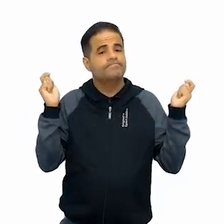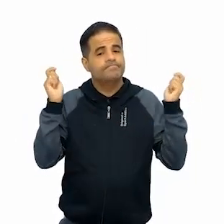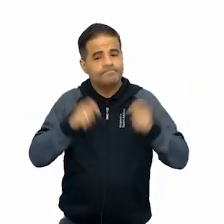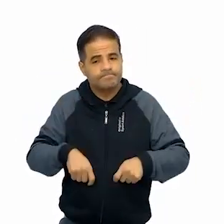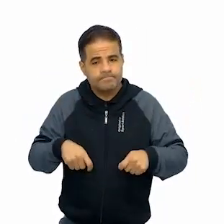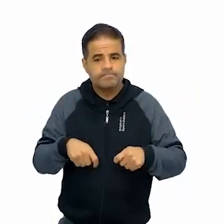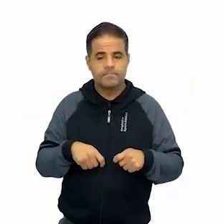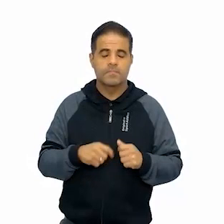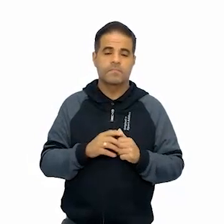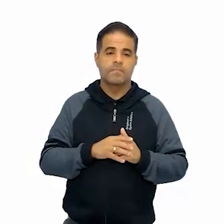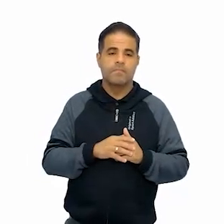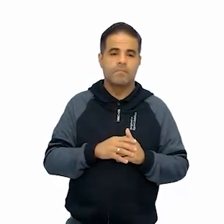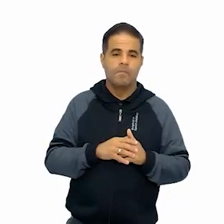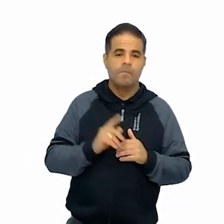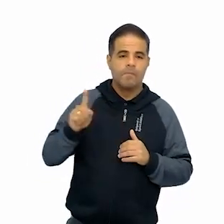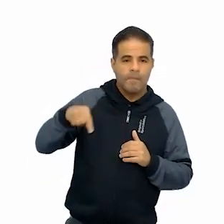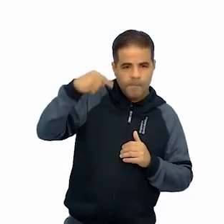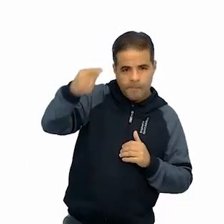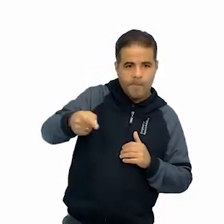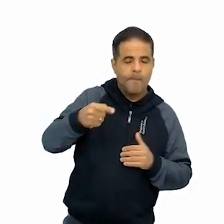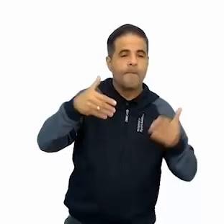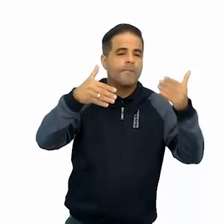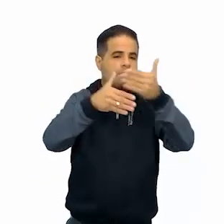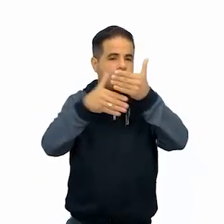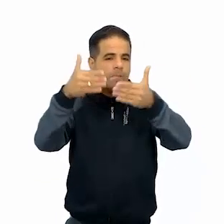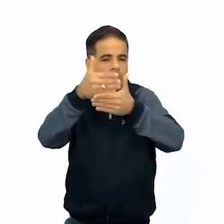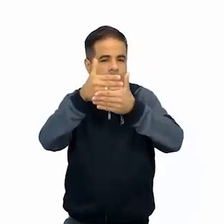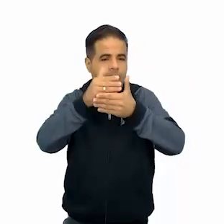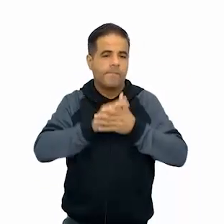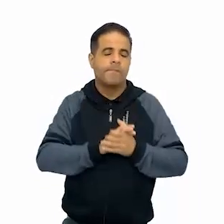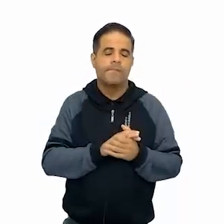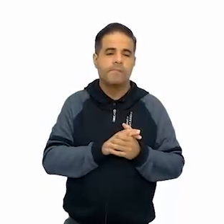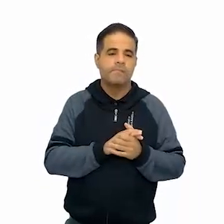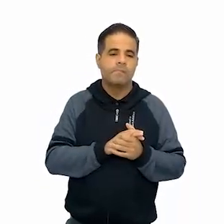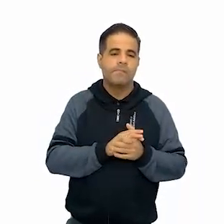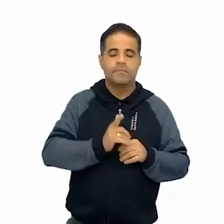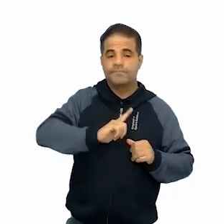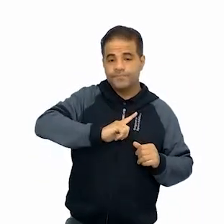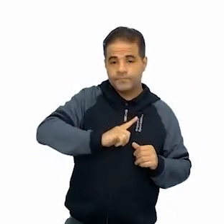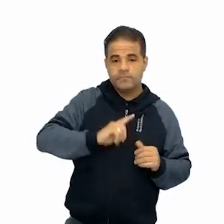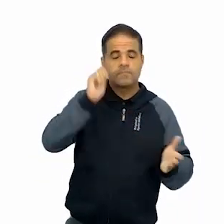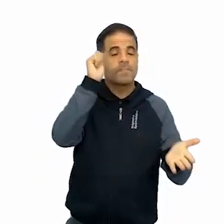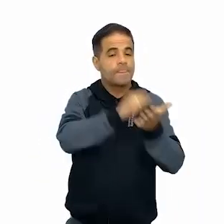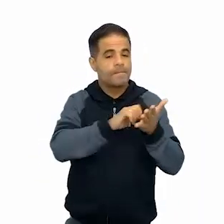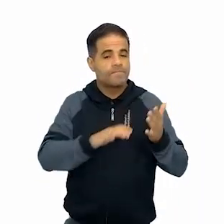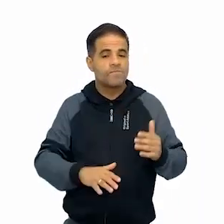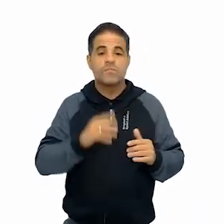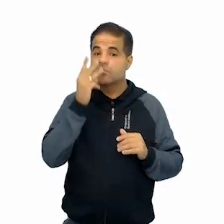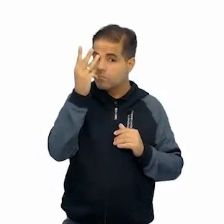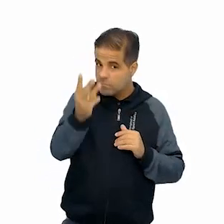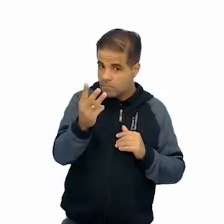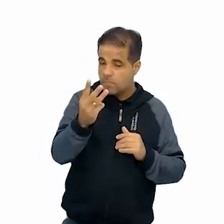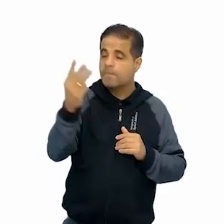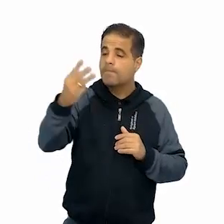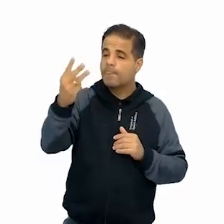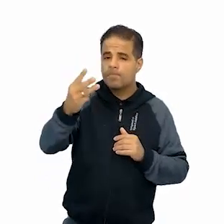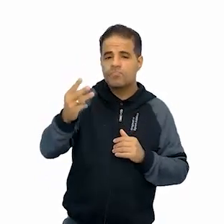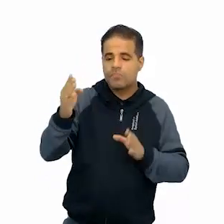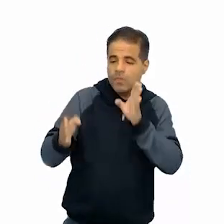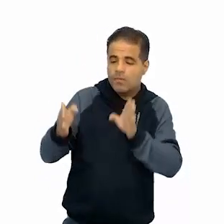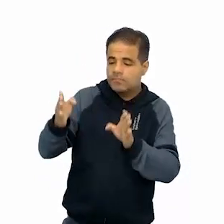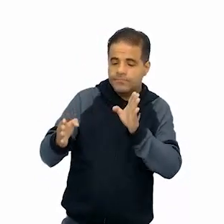possibilidades. E no próximo slide, nós temos a atividade 3, e é o terceiro momento